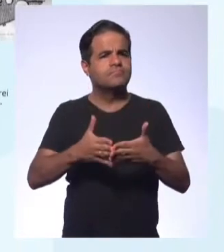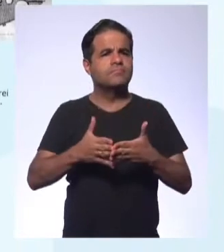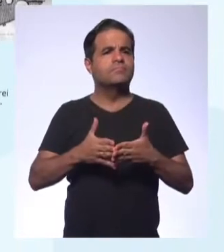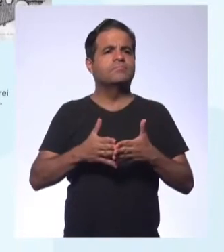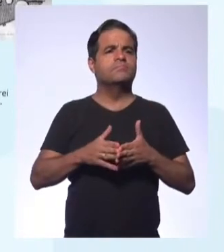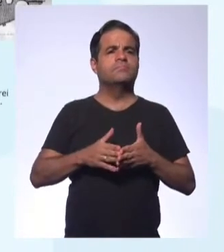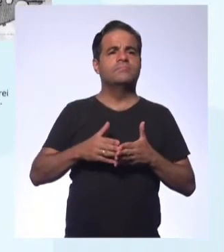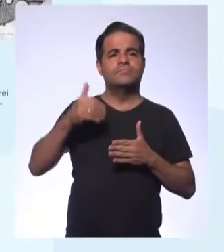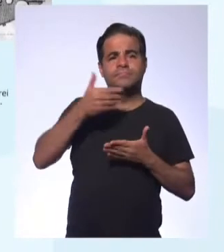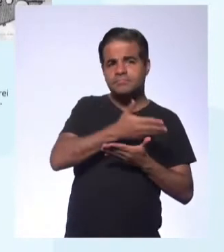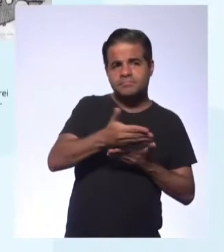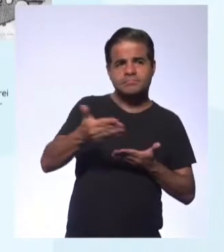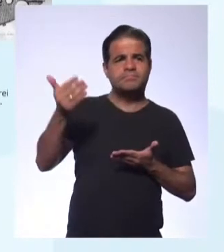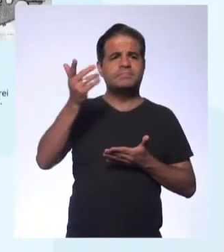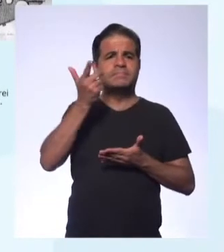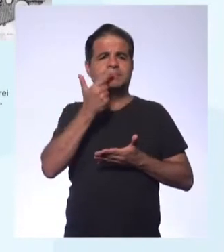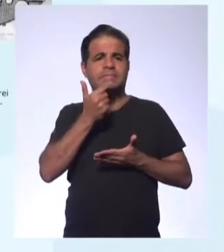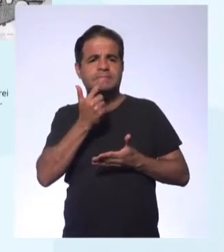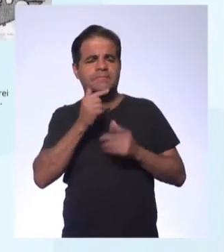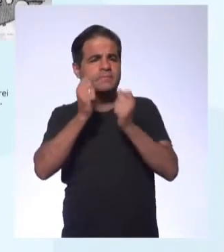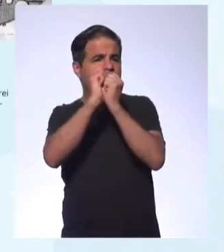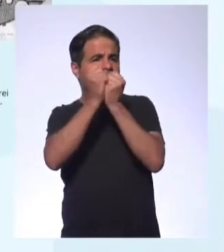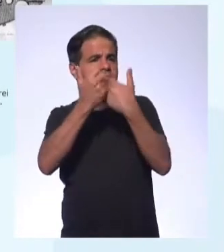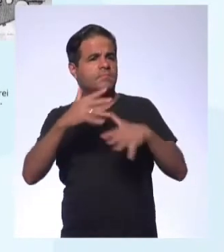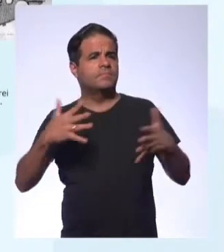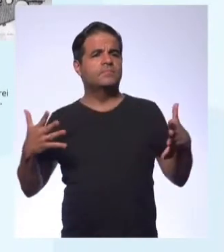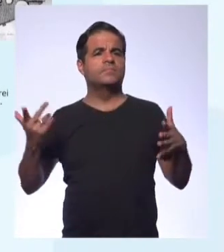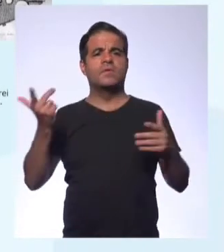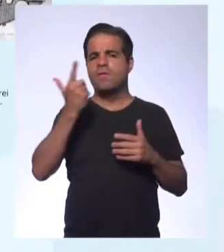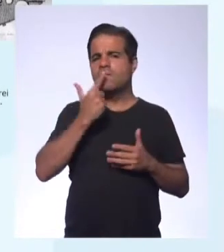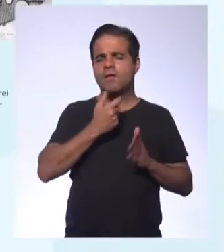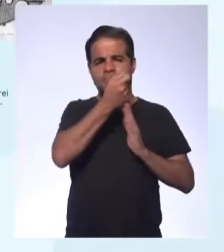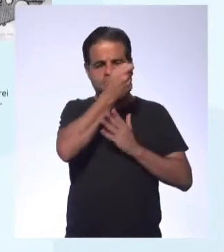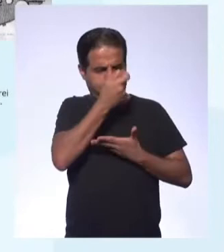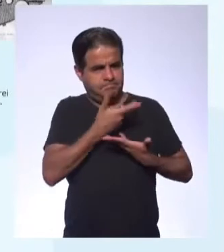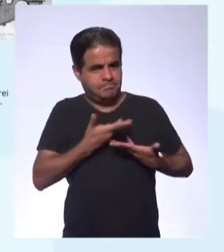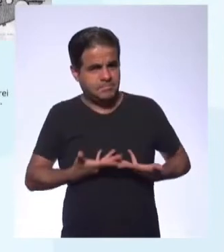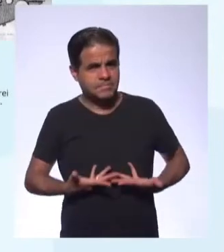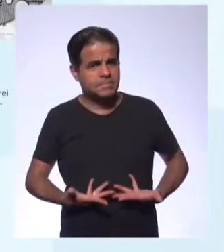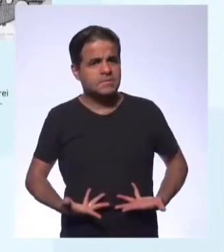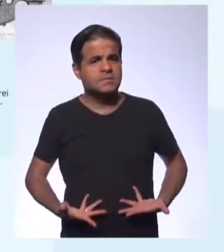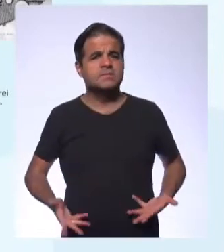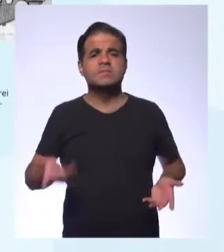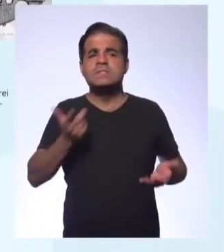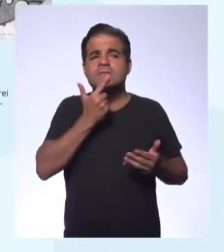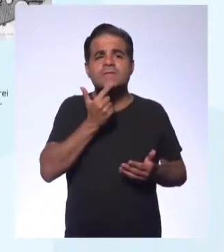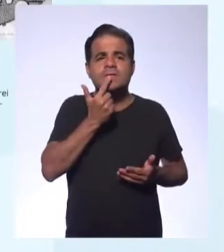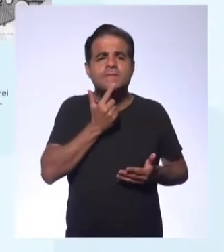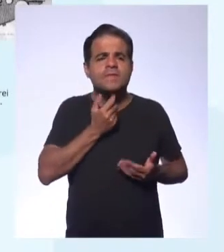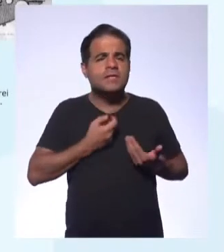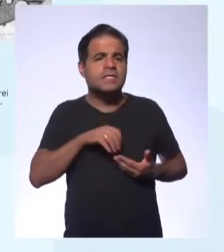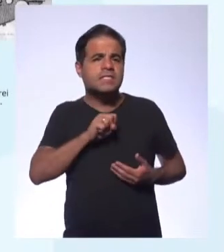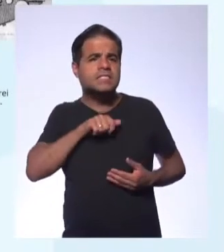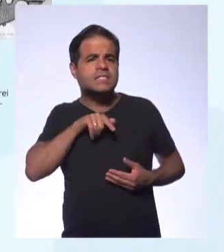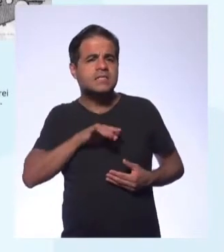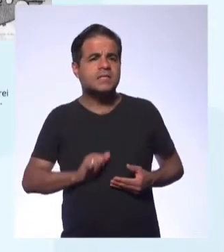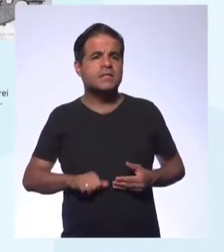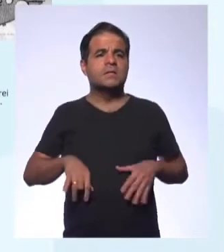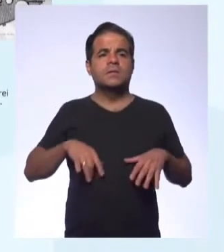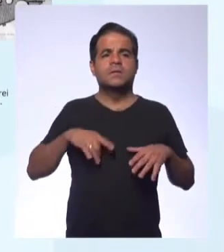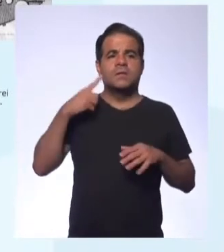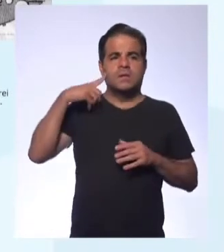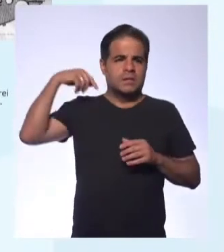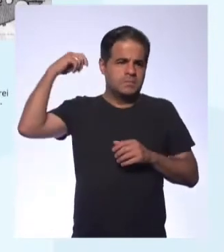das luzernas avermelha o brilho, em sangue a se banhar. Tinir de ferros, estalar